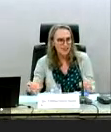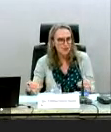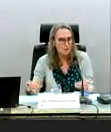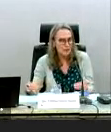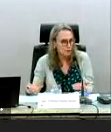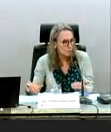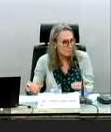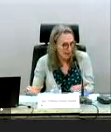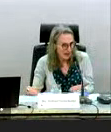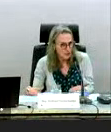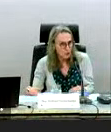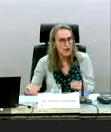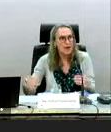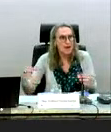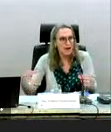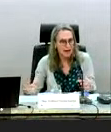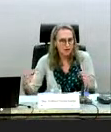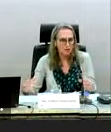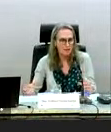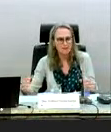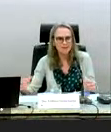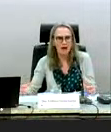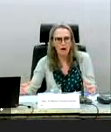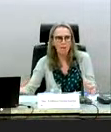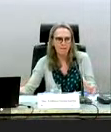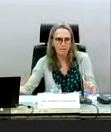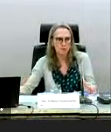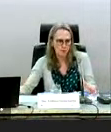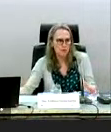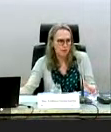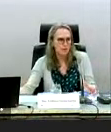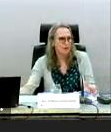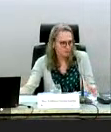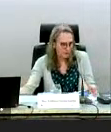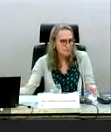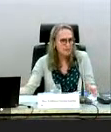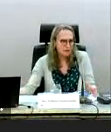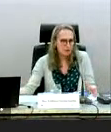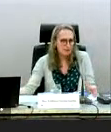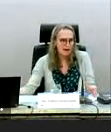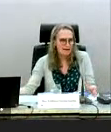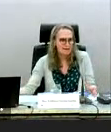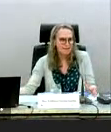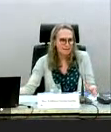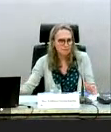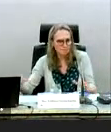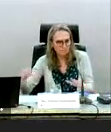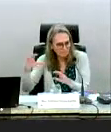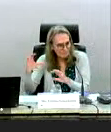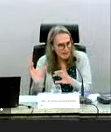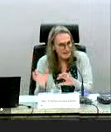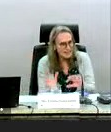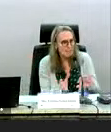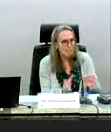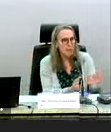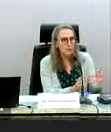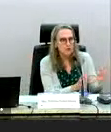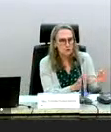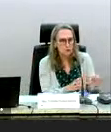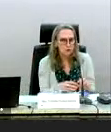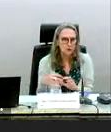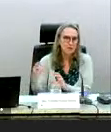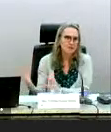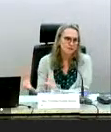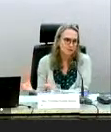de atendimento médico especial para pessoas trans e não binárias. Então, essa